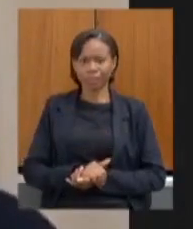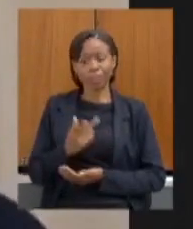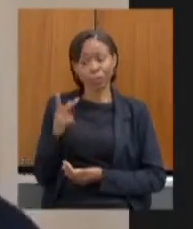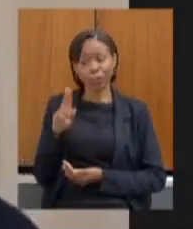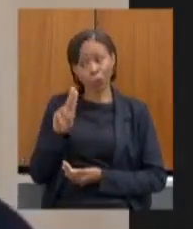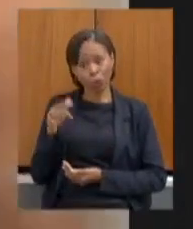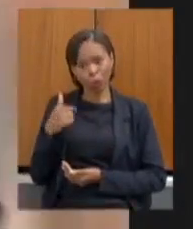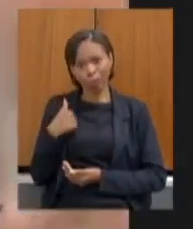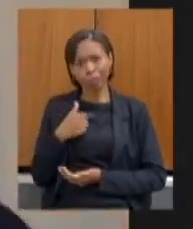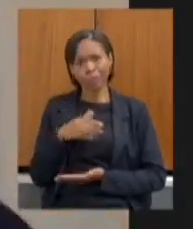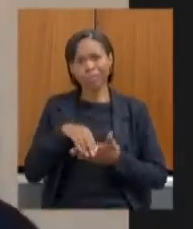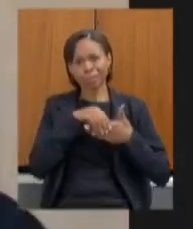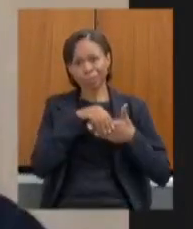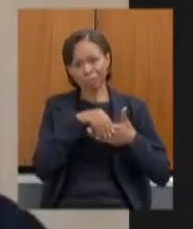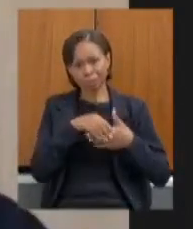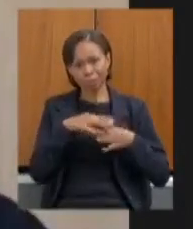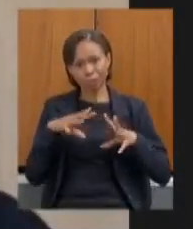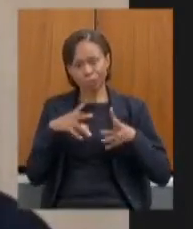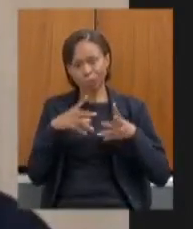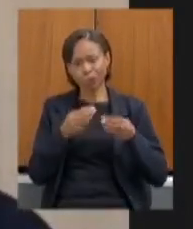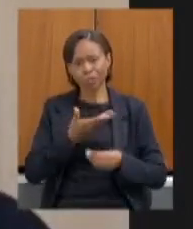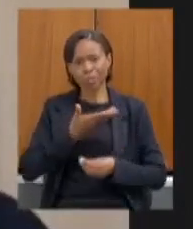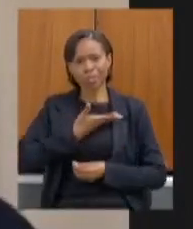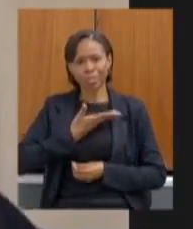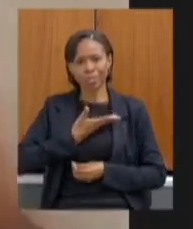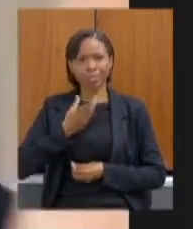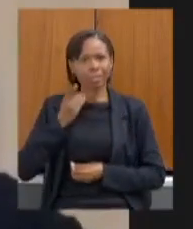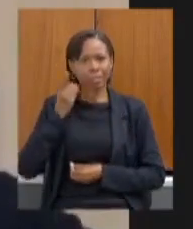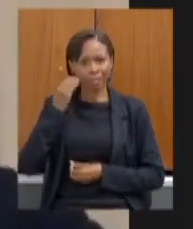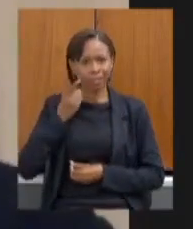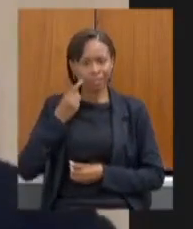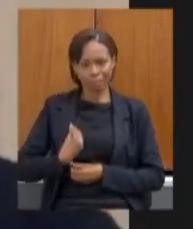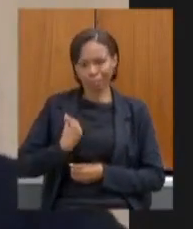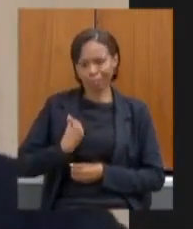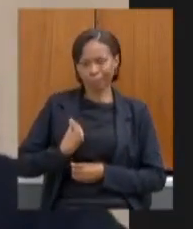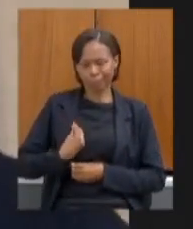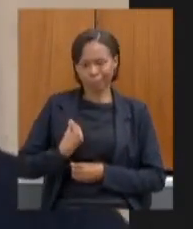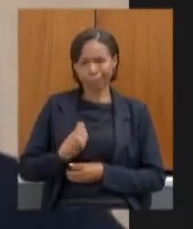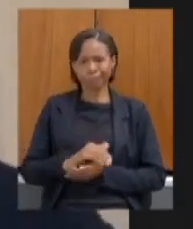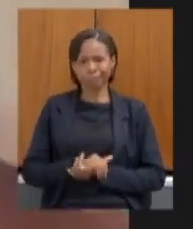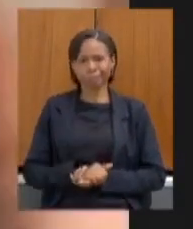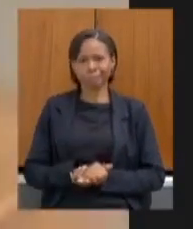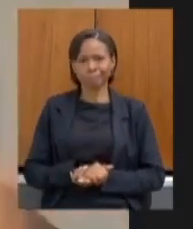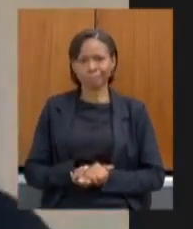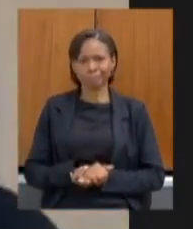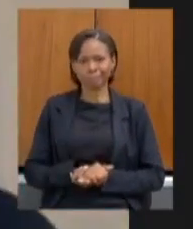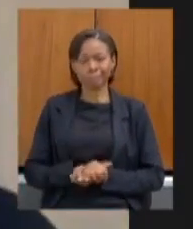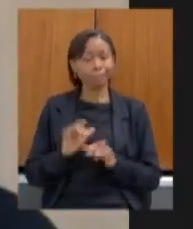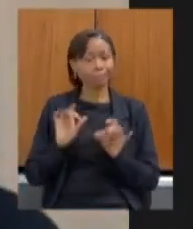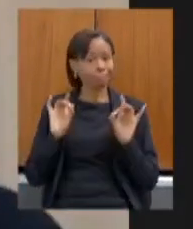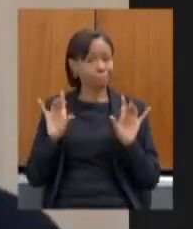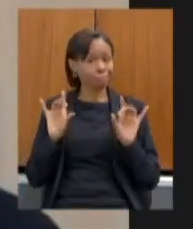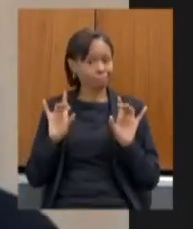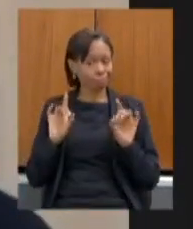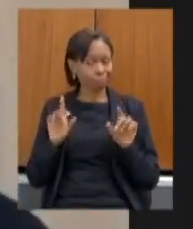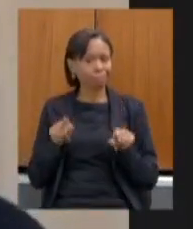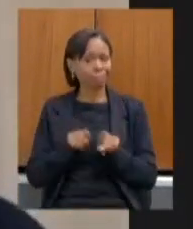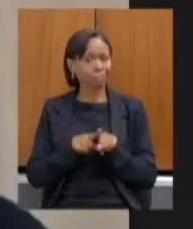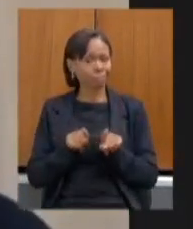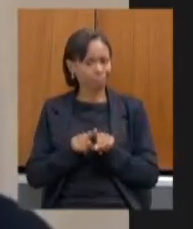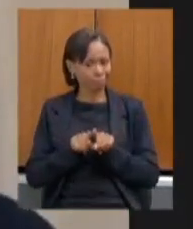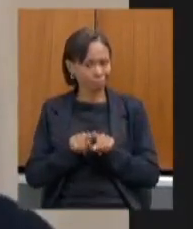cumprimentar os colegas e as colegas deputadas que estão aí presentes. de uma maneira muito especial também, eu quero